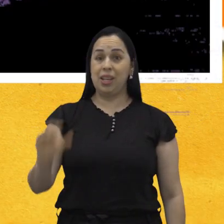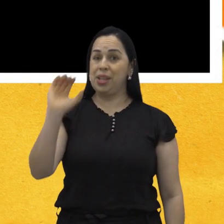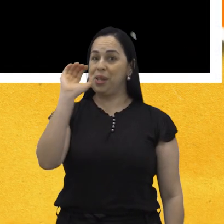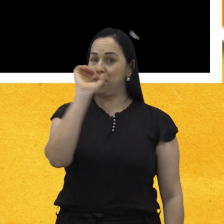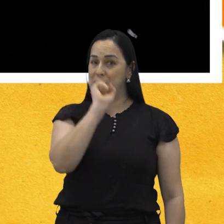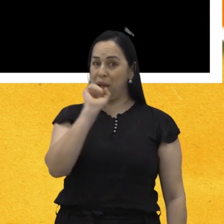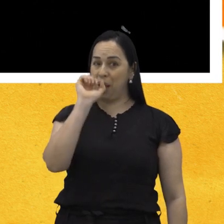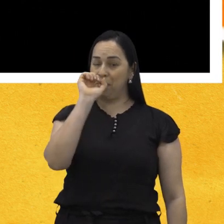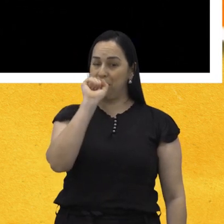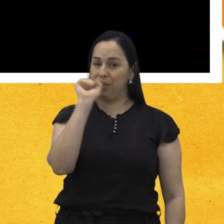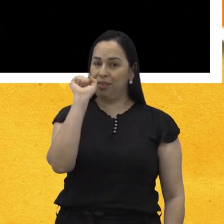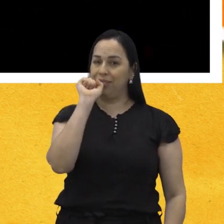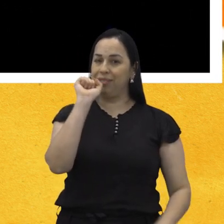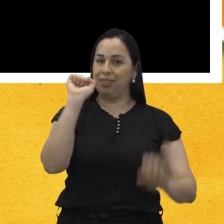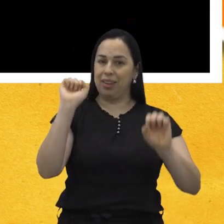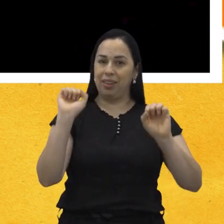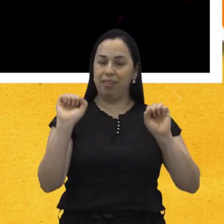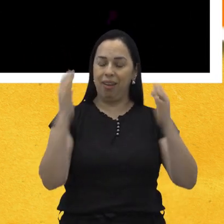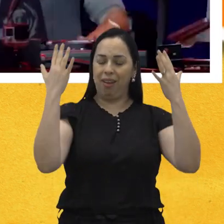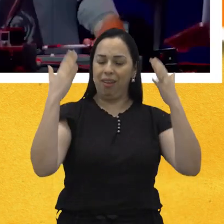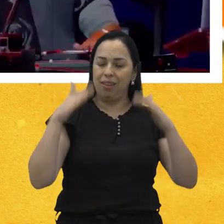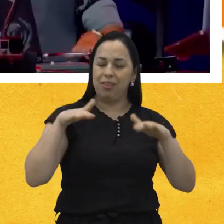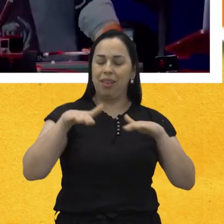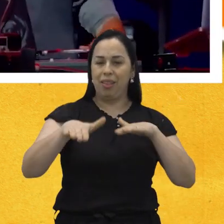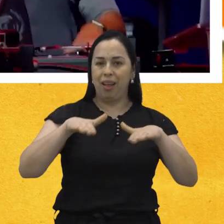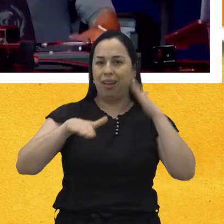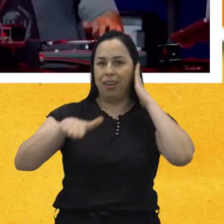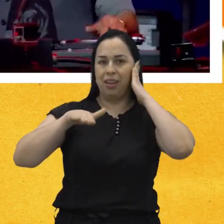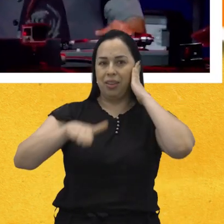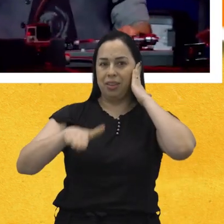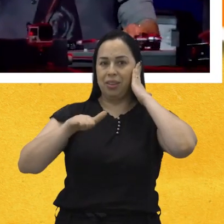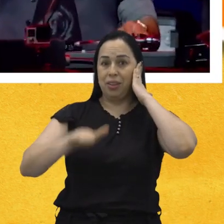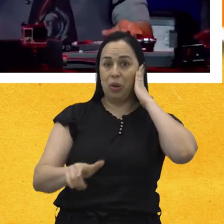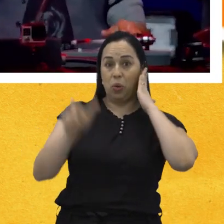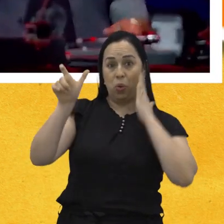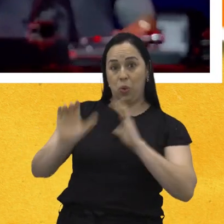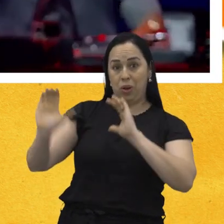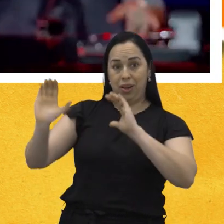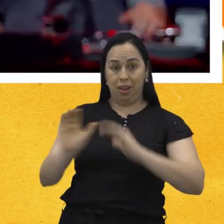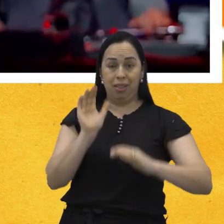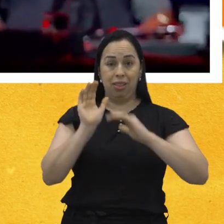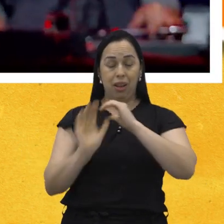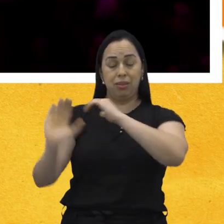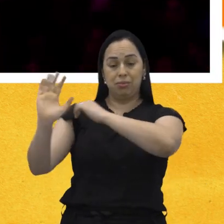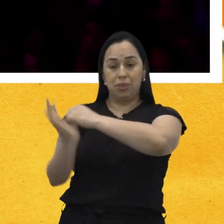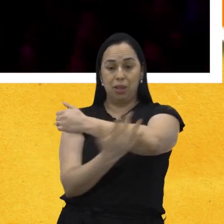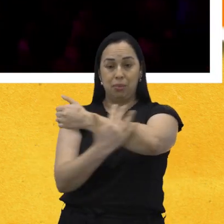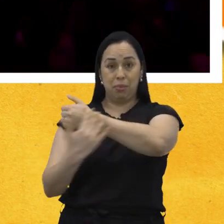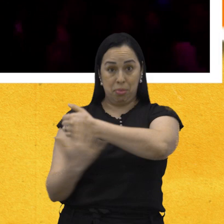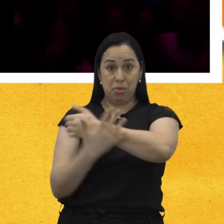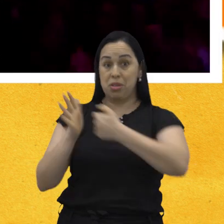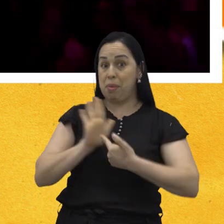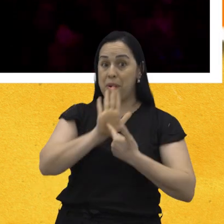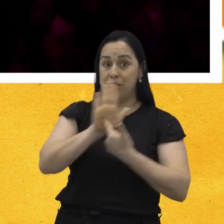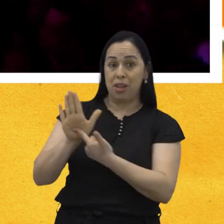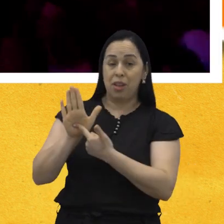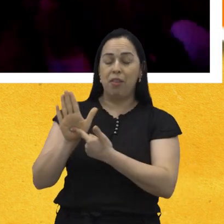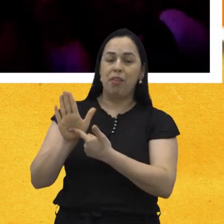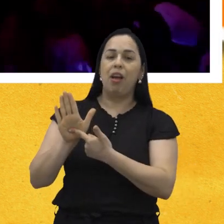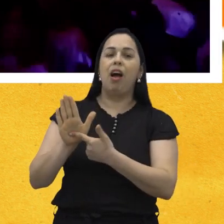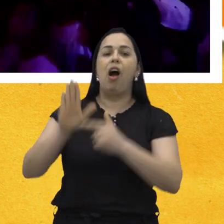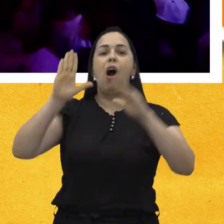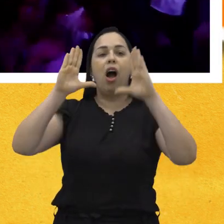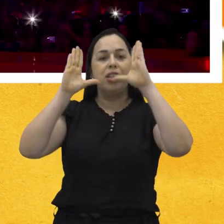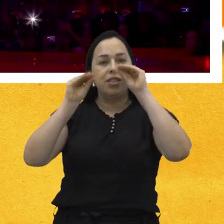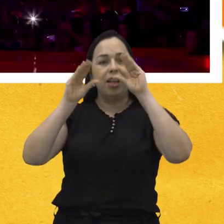E o sábado será recheado com muito rap brasileiro. Projota se apresenta na Honey Club, às 10 horas da noite.